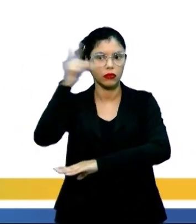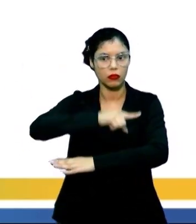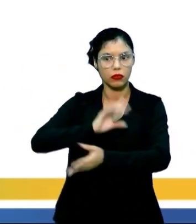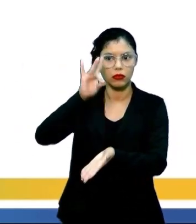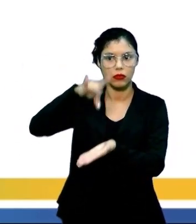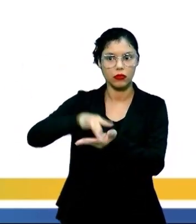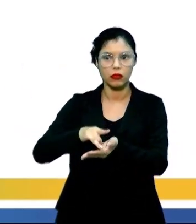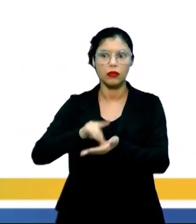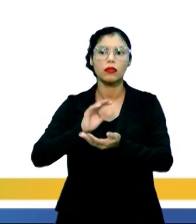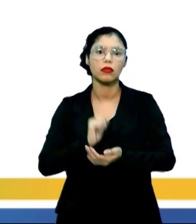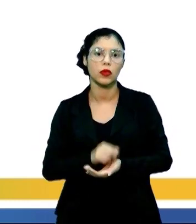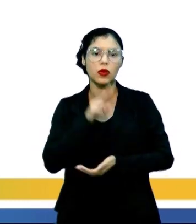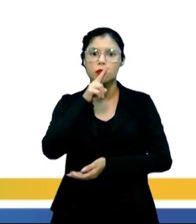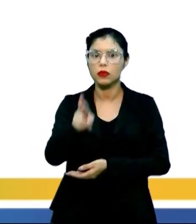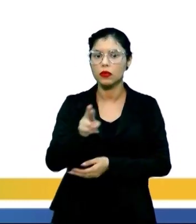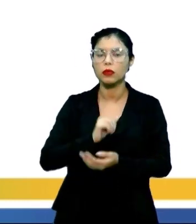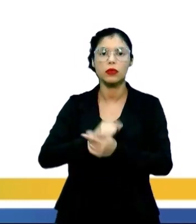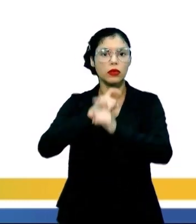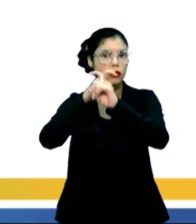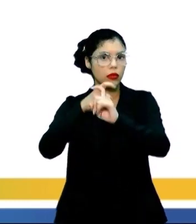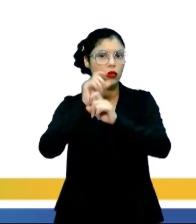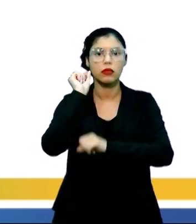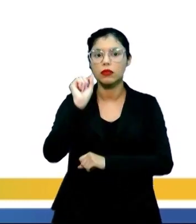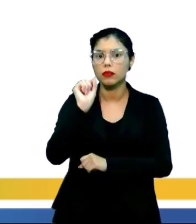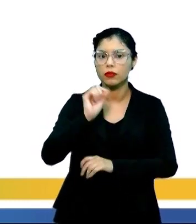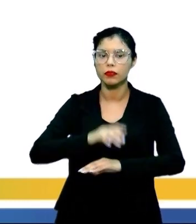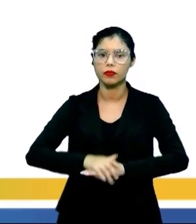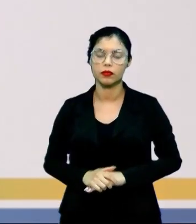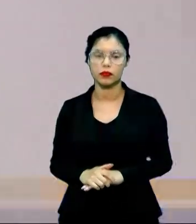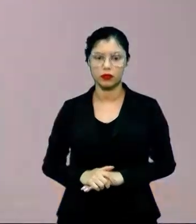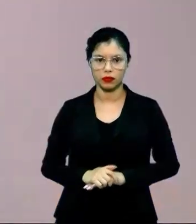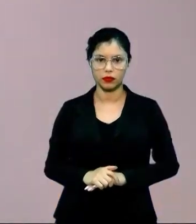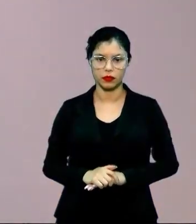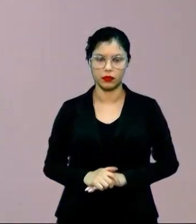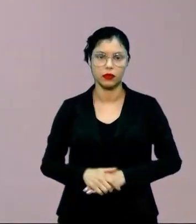e o ano solar calculado pelos maias é de.